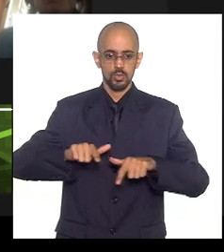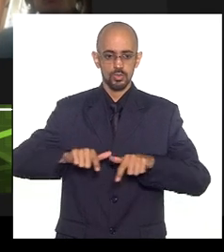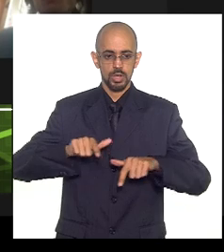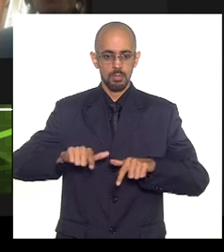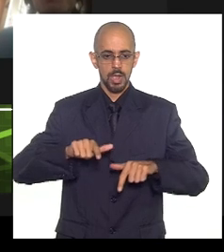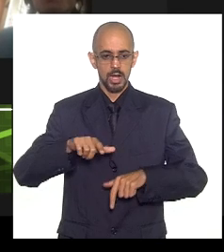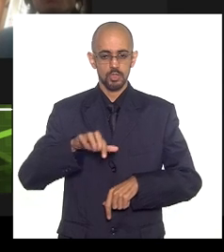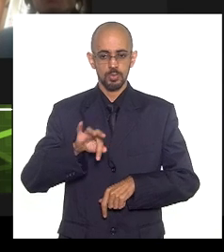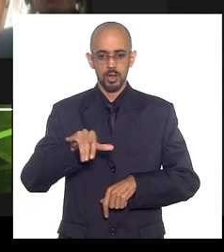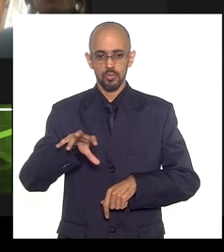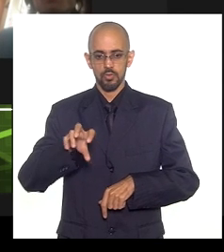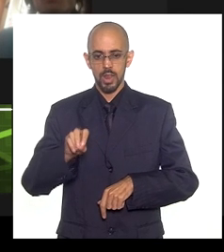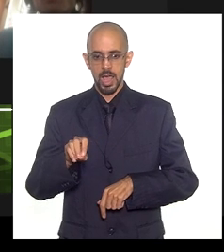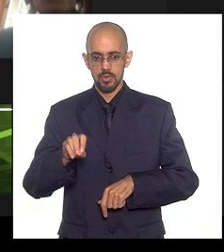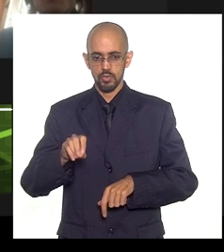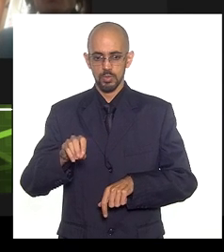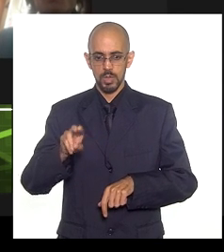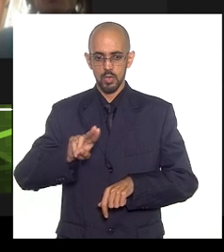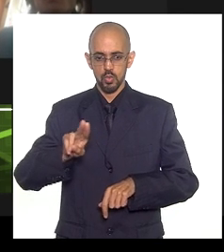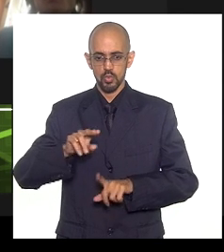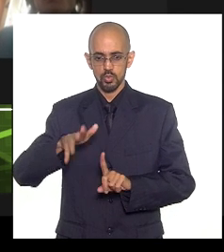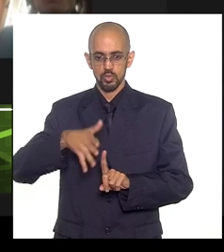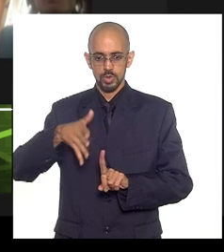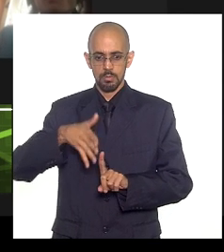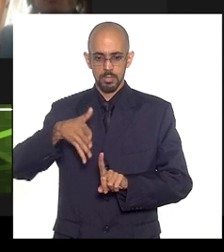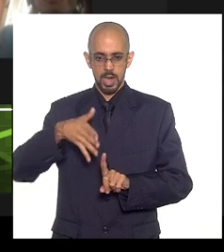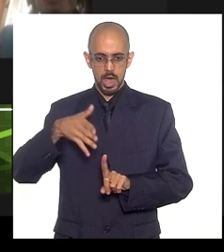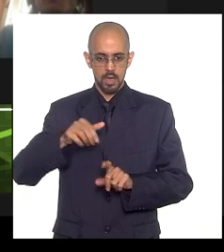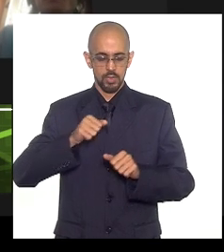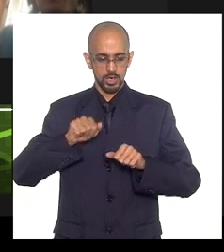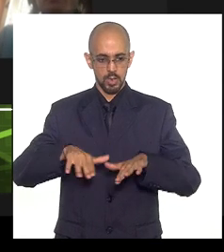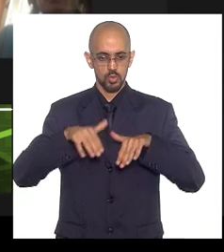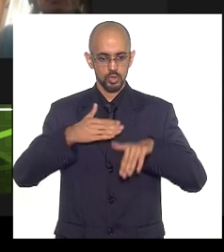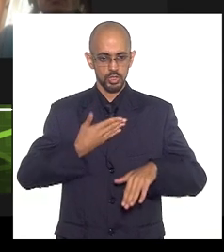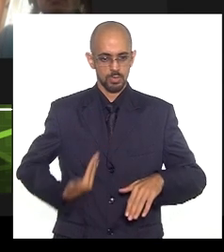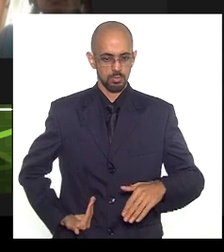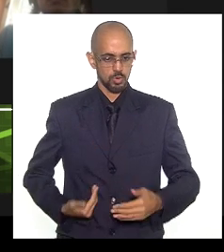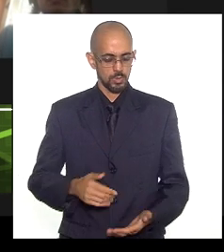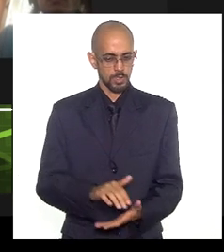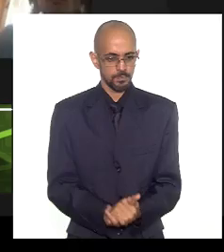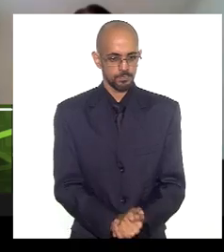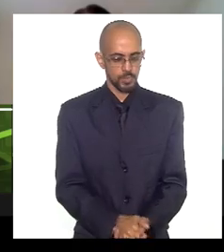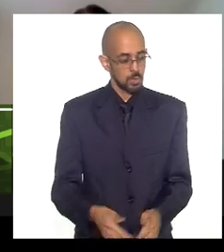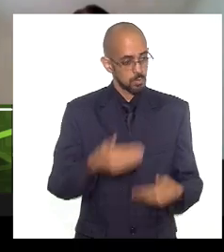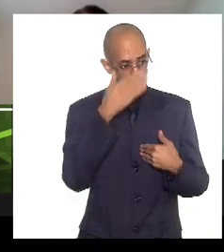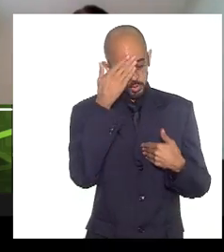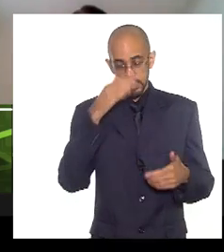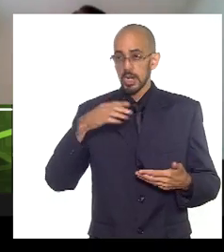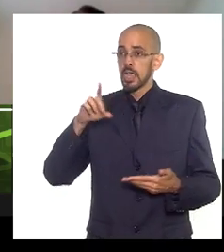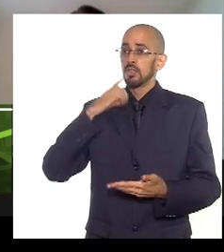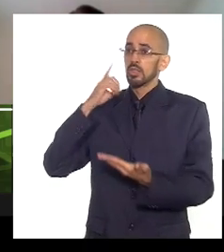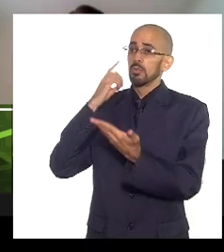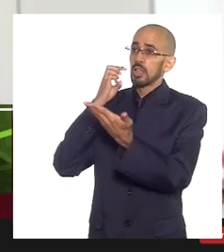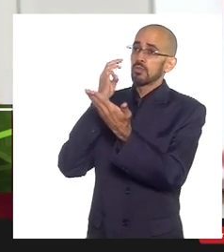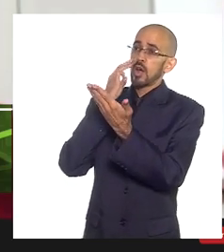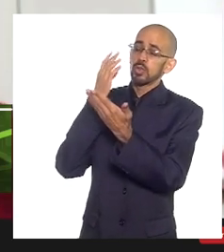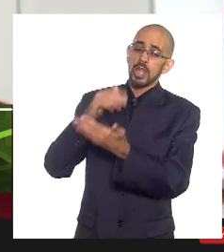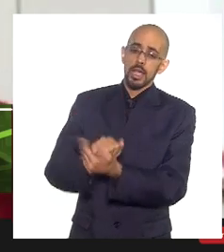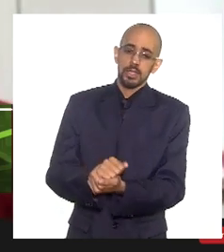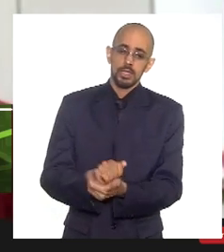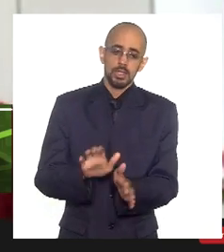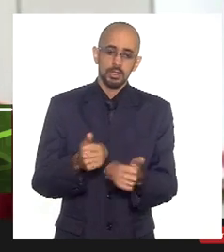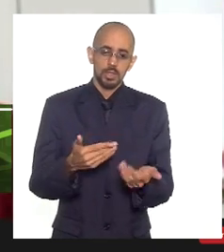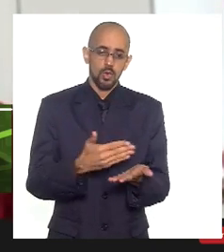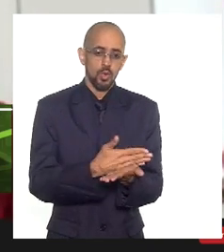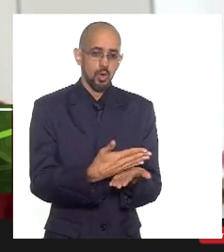demais representações que farão uso da palavra nessa audiência pública Obrigado deputado Valdeque Carneiro então eu começo